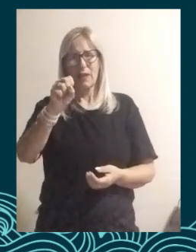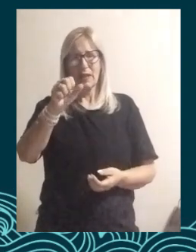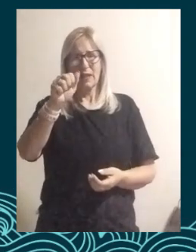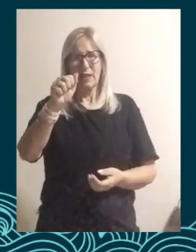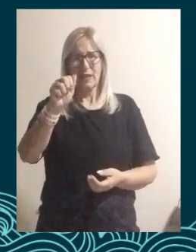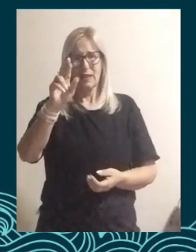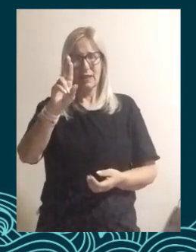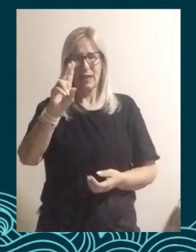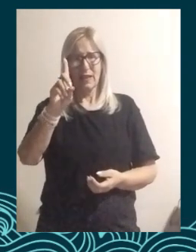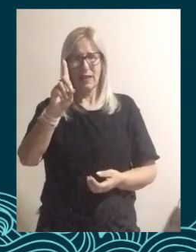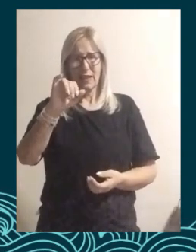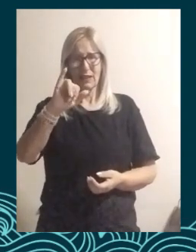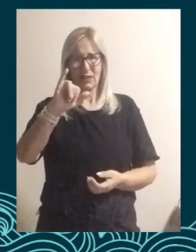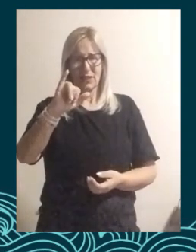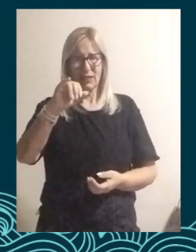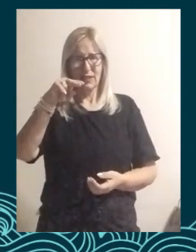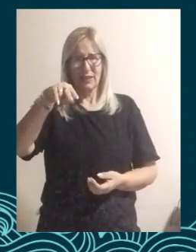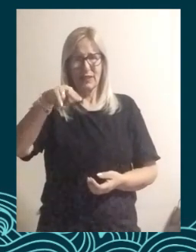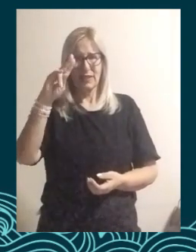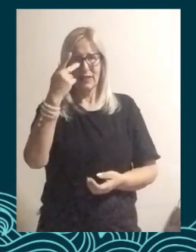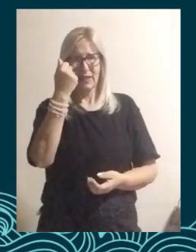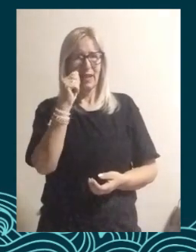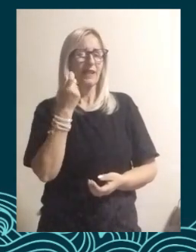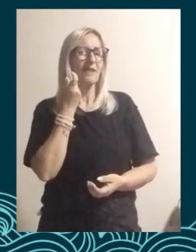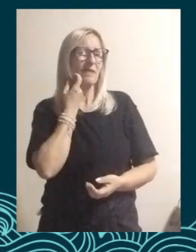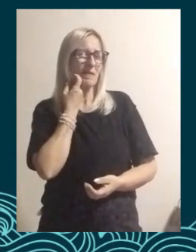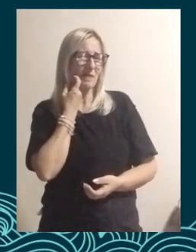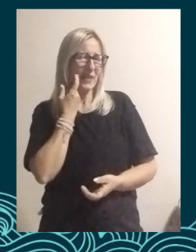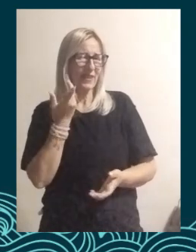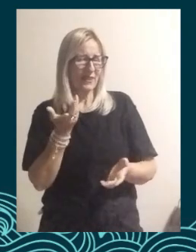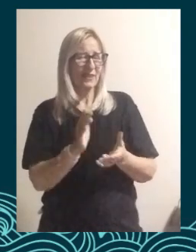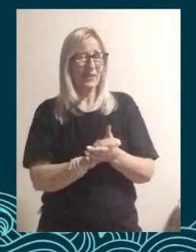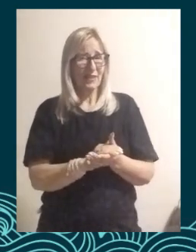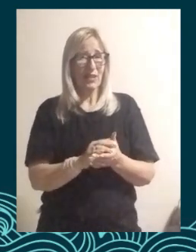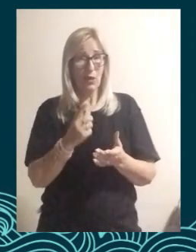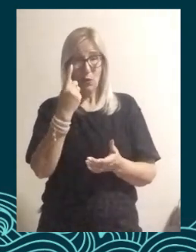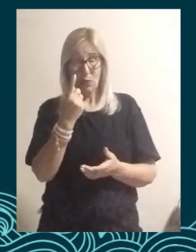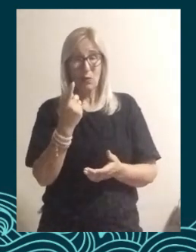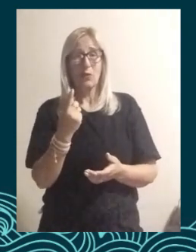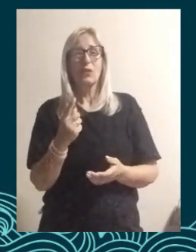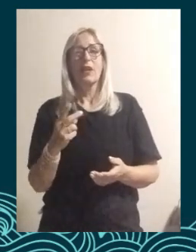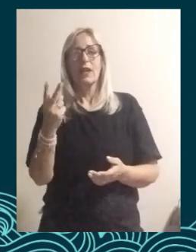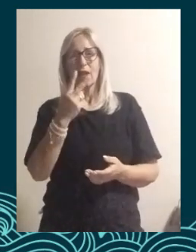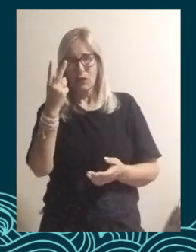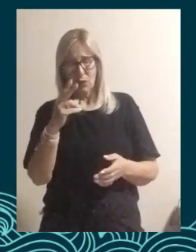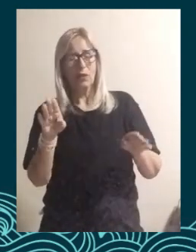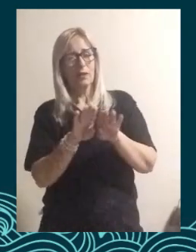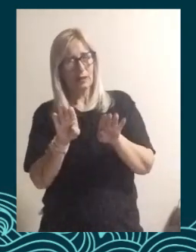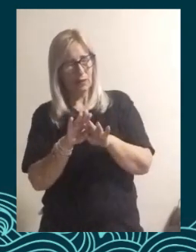sabe como foi. Foi num momento de pandemia também, eu acho que você não deu muito destaque nisso no